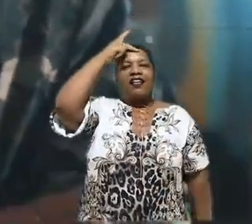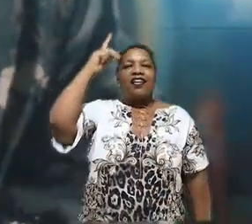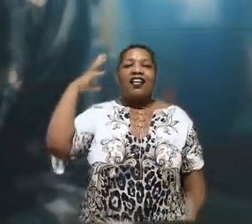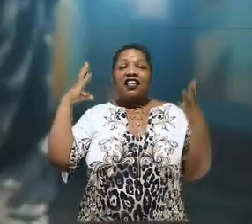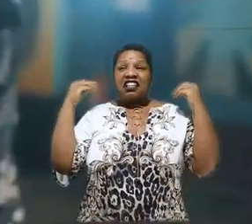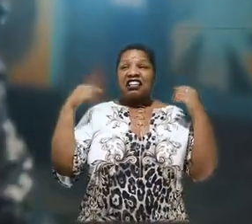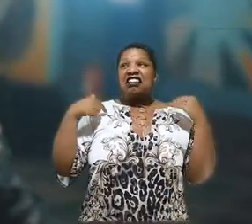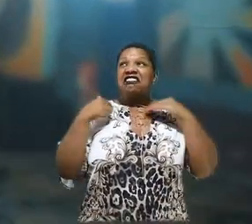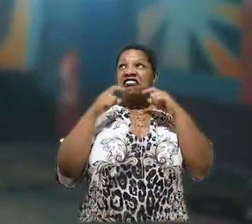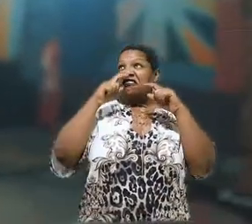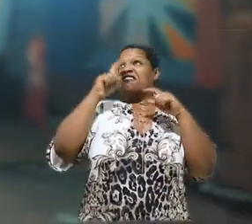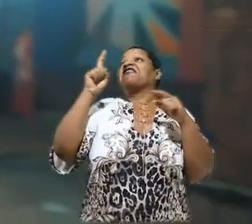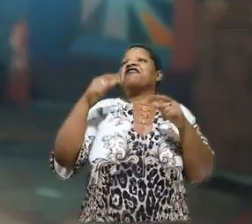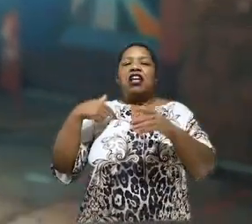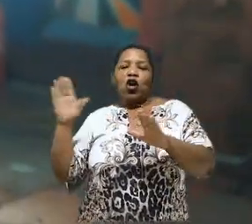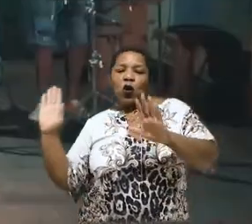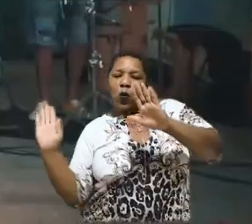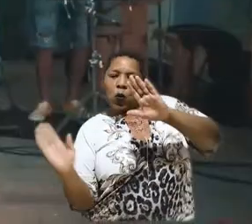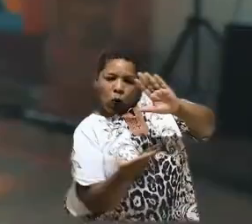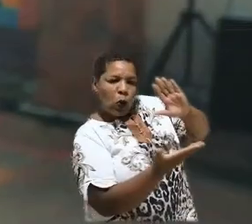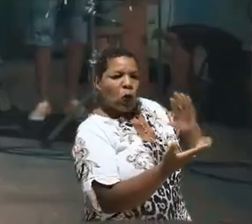fazer tudo